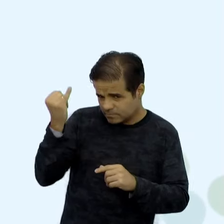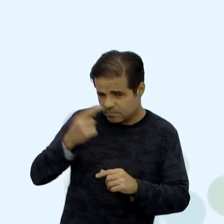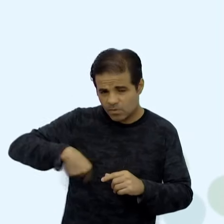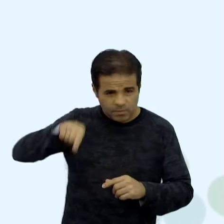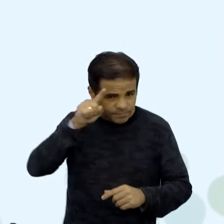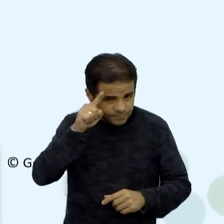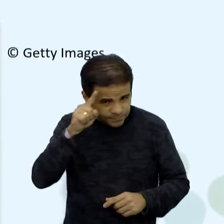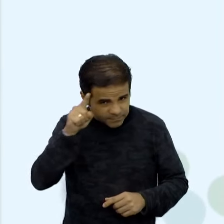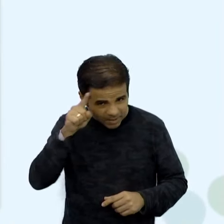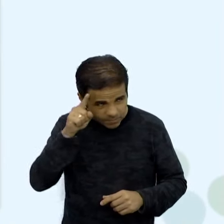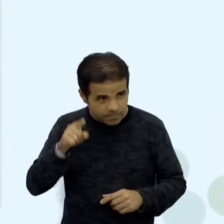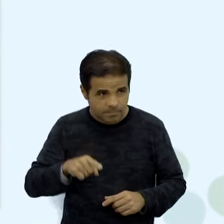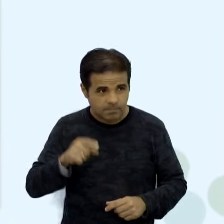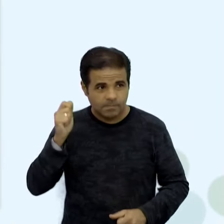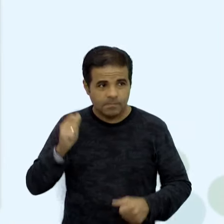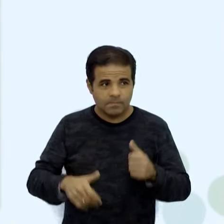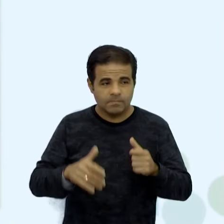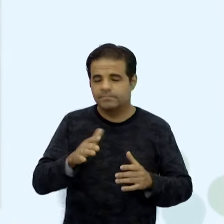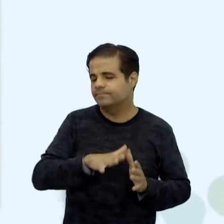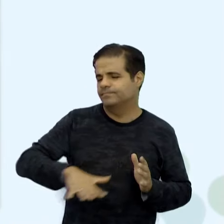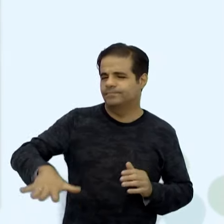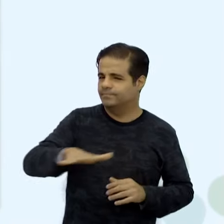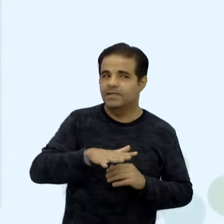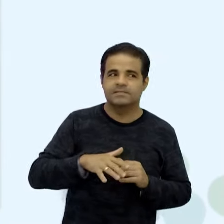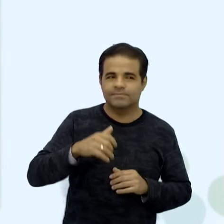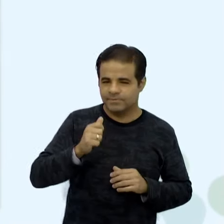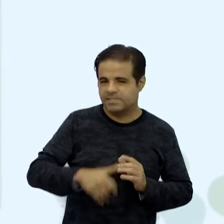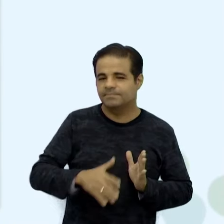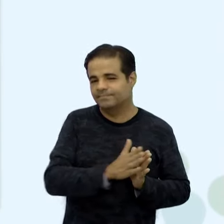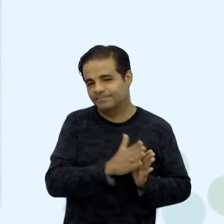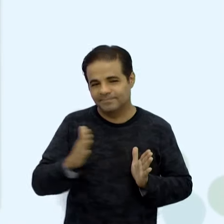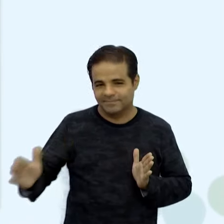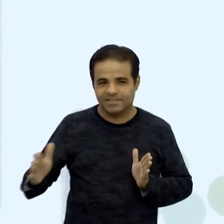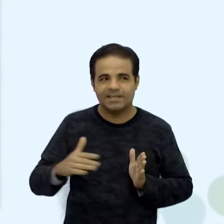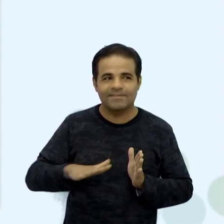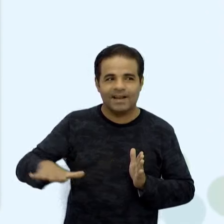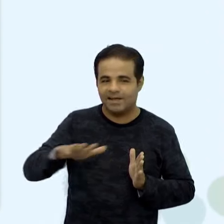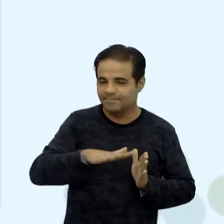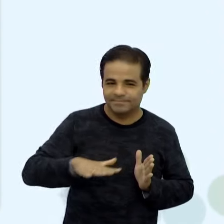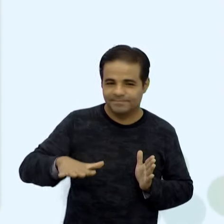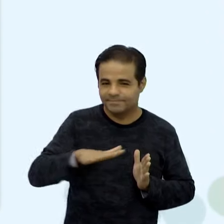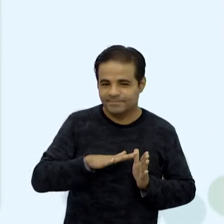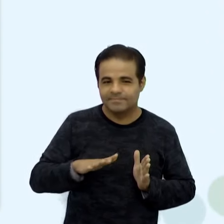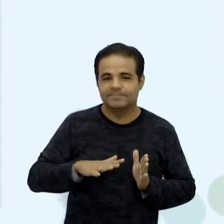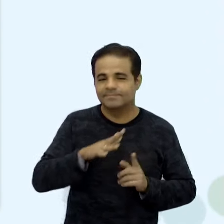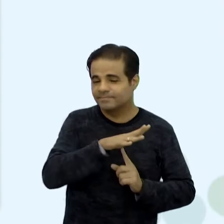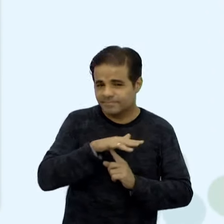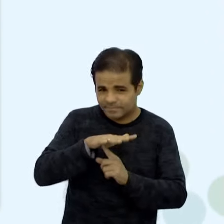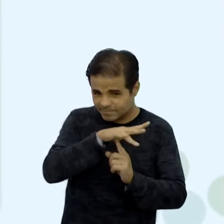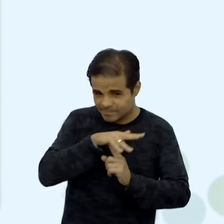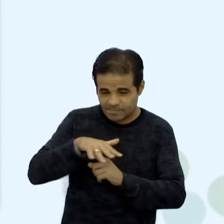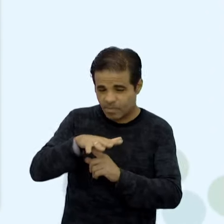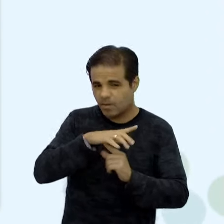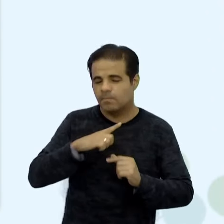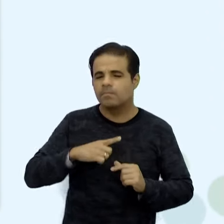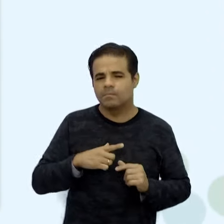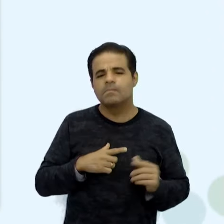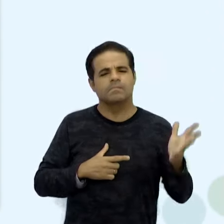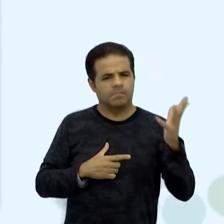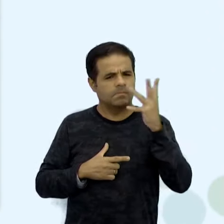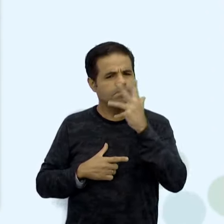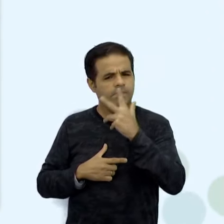dia, né, da paisagem cultural? Sim! Então eu mostro para vocês aqui uma praça bem